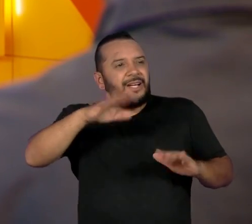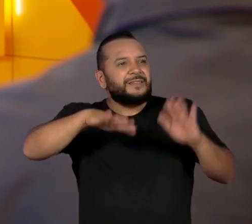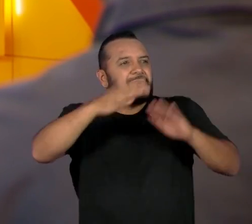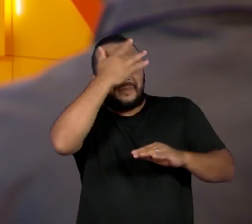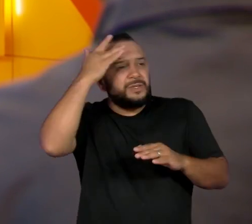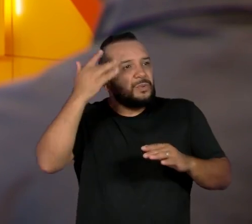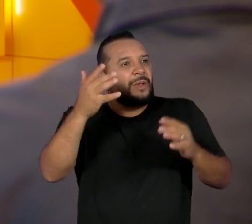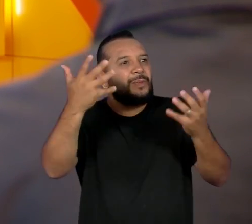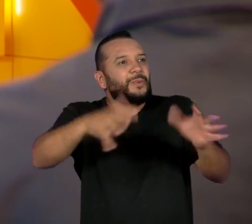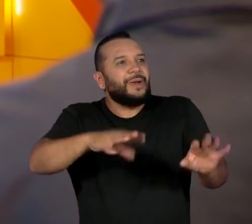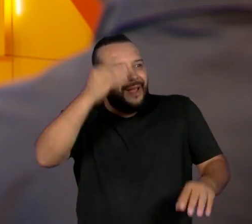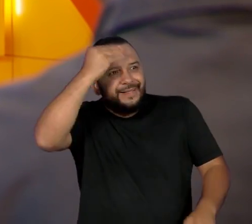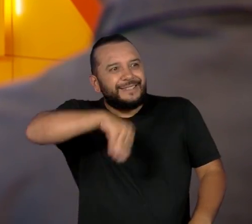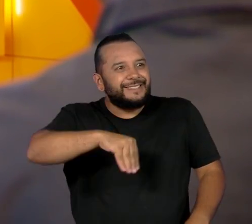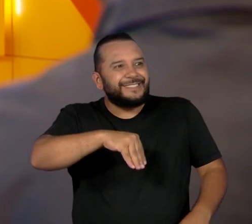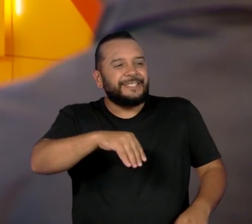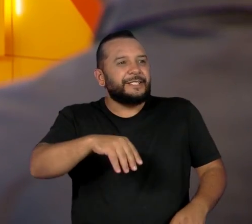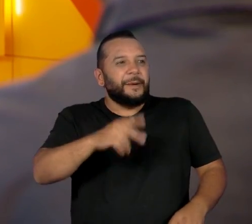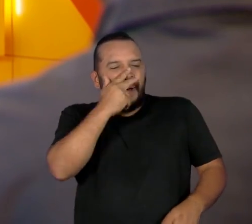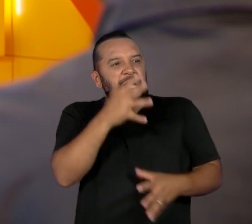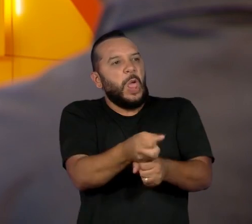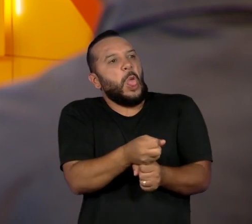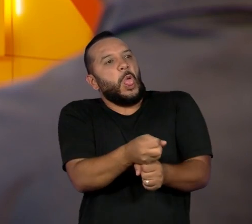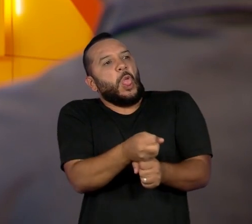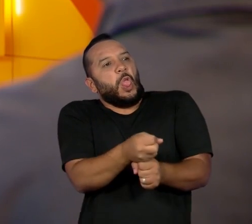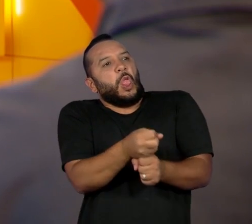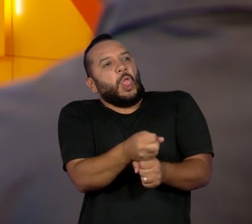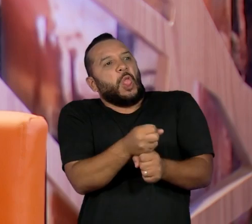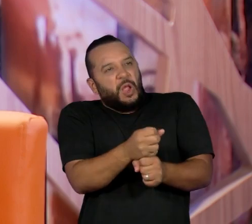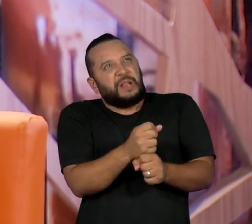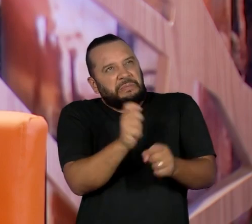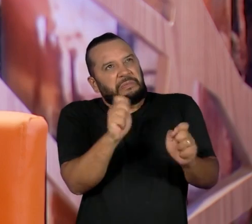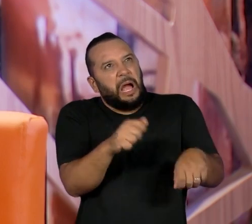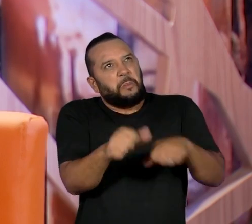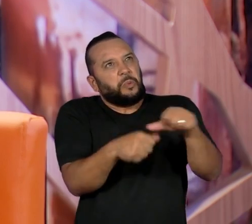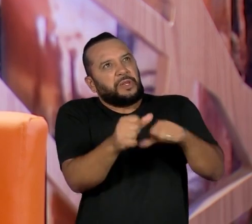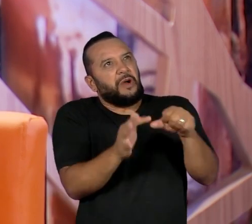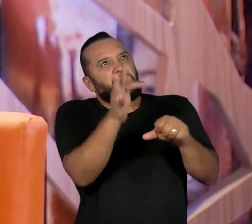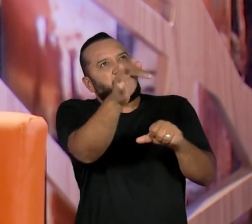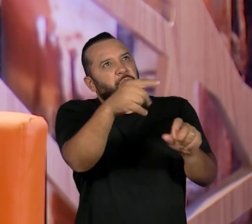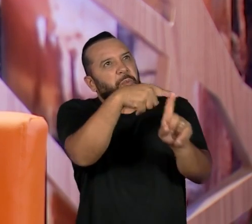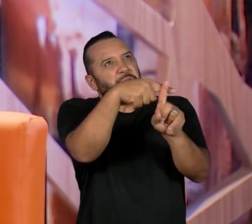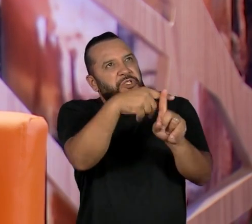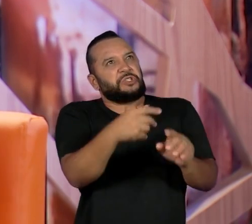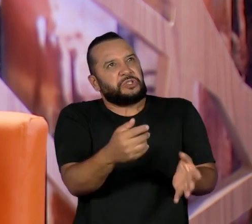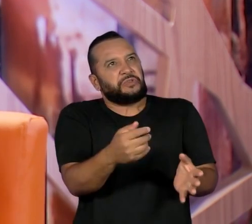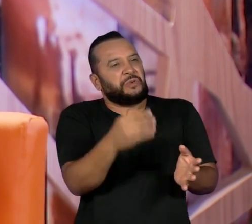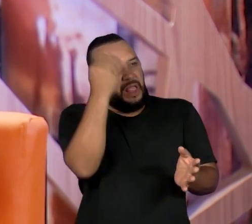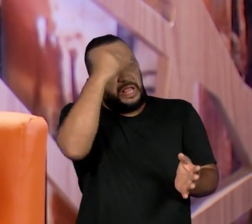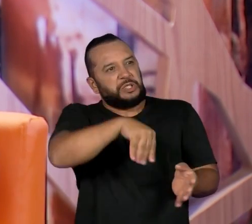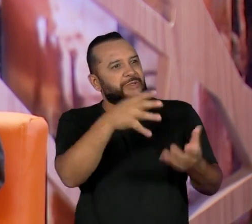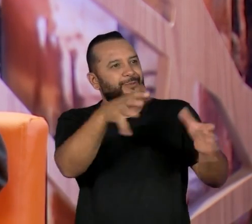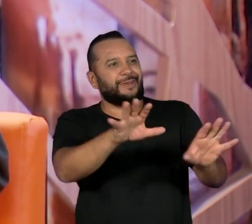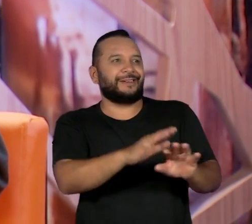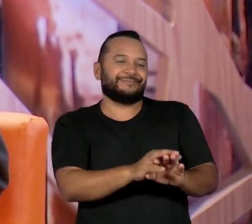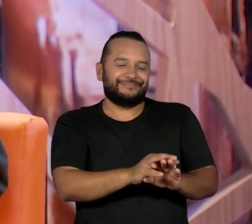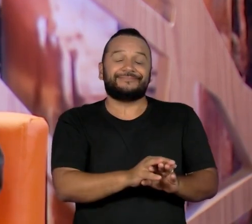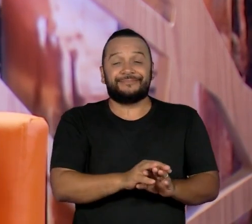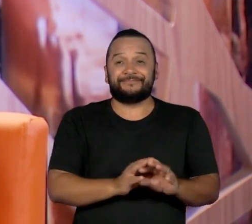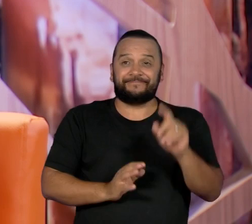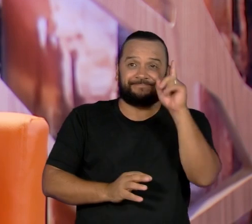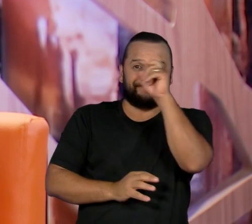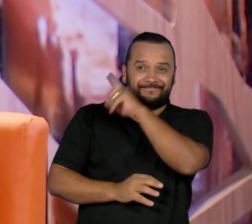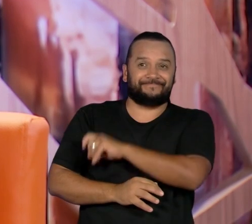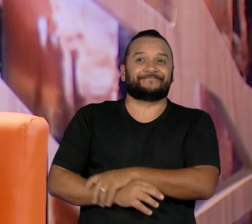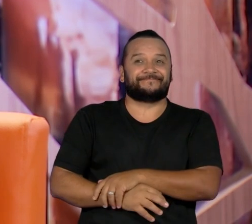de concretizar como algo que possa vir a ser positivo. É uma questão difícil, né? É uma questão difícil no sentido de